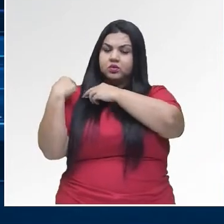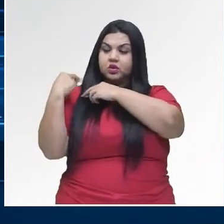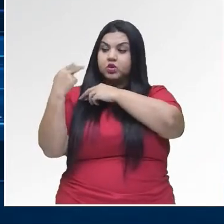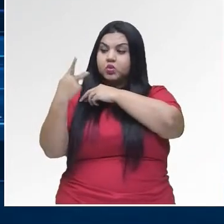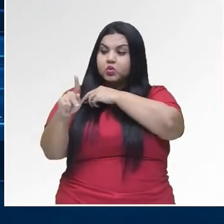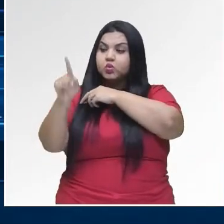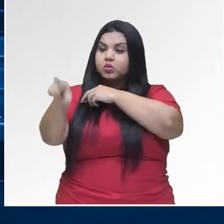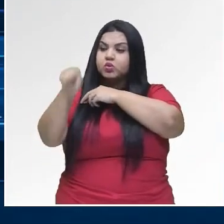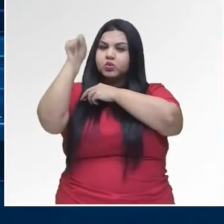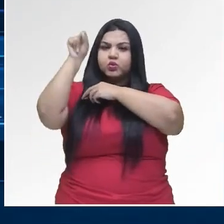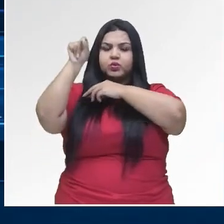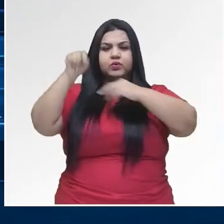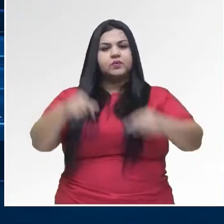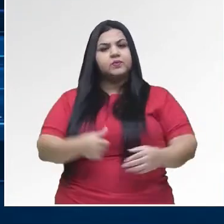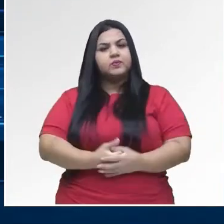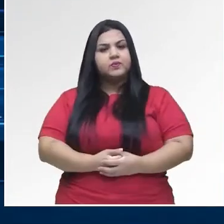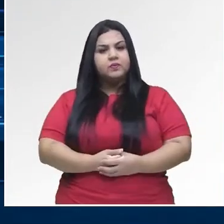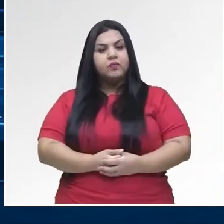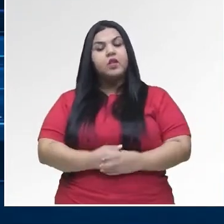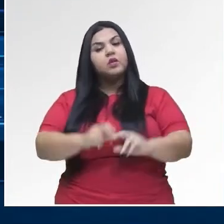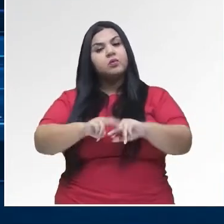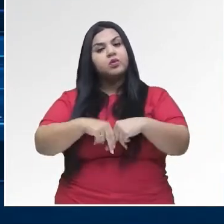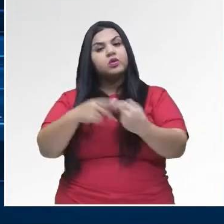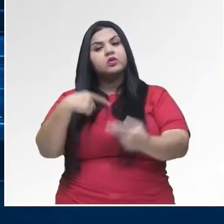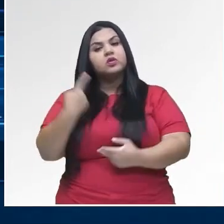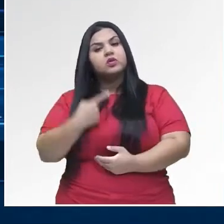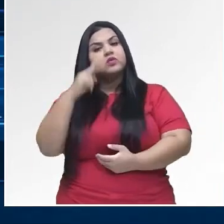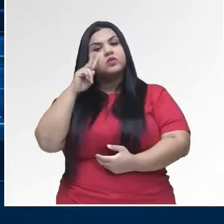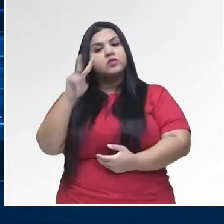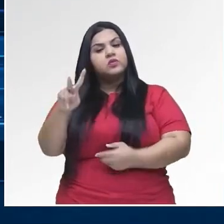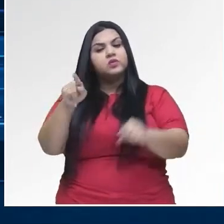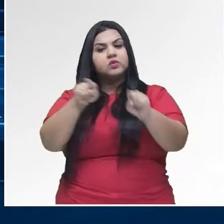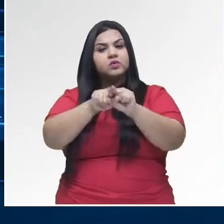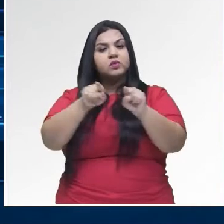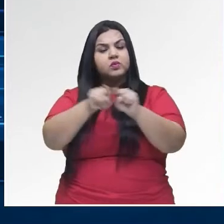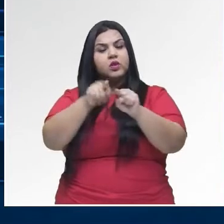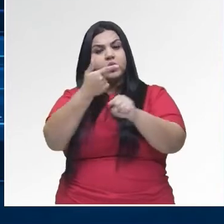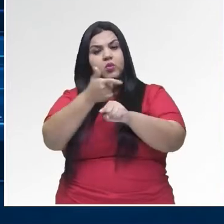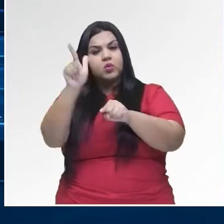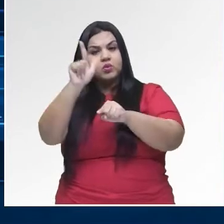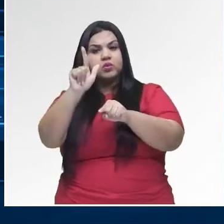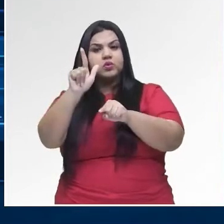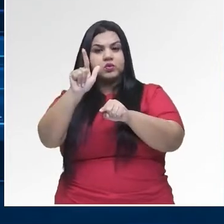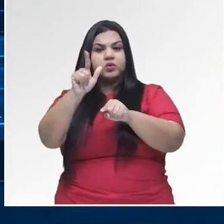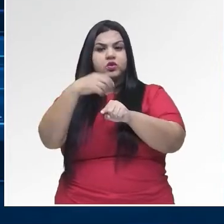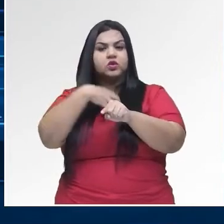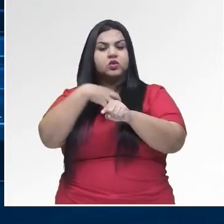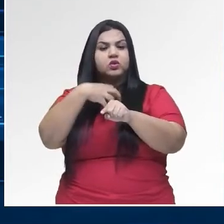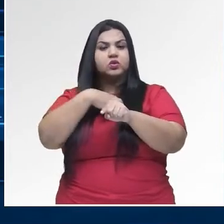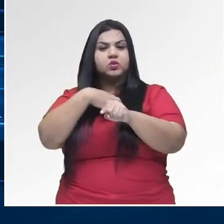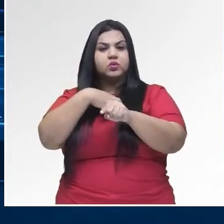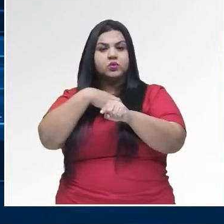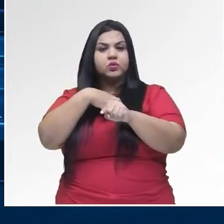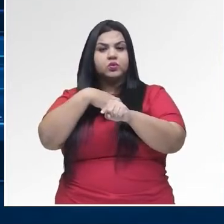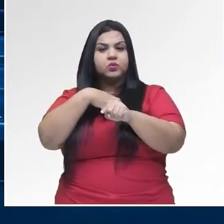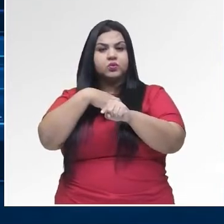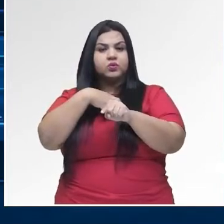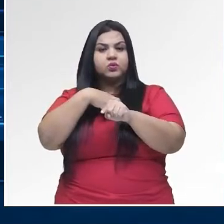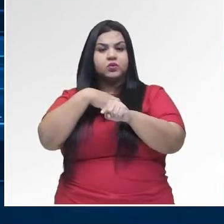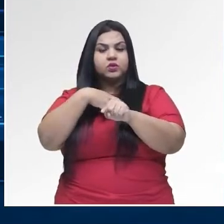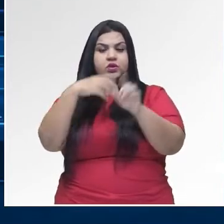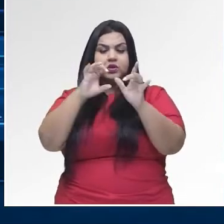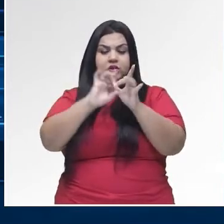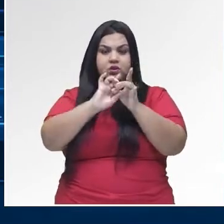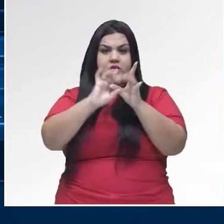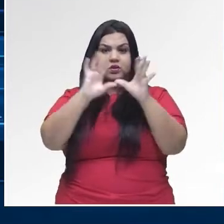escolha. Então é por isso que nós vimos também, né, outra questão aí, ó, é que a